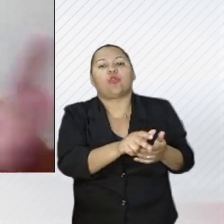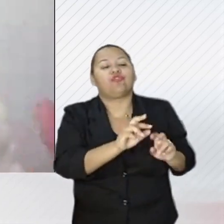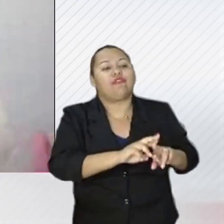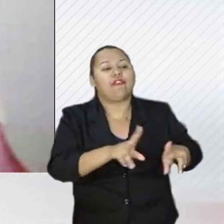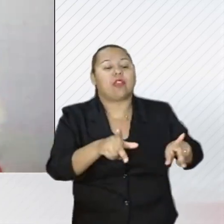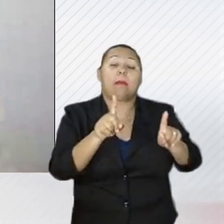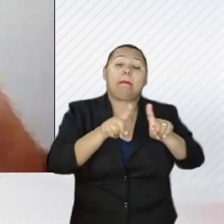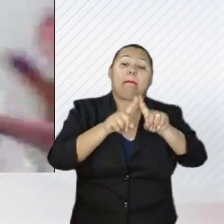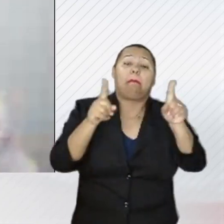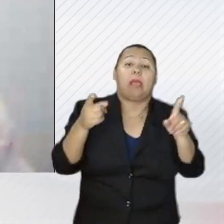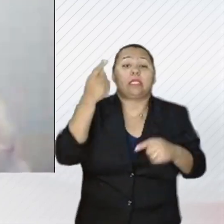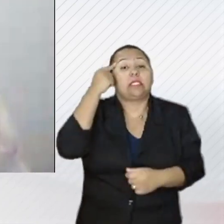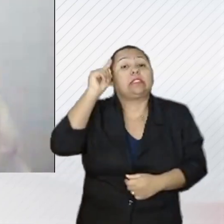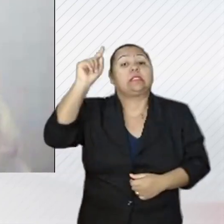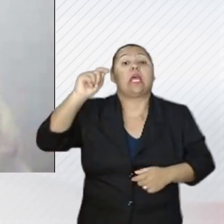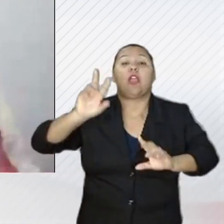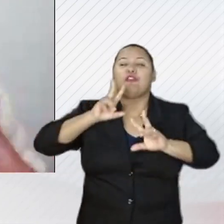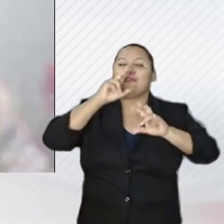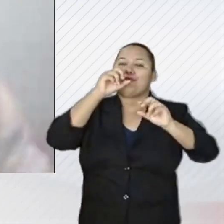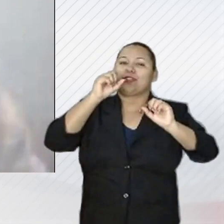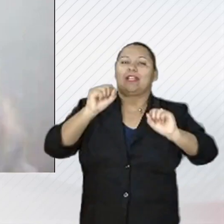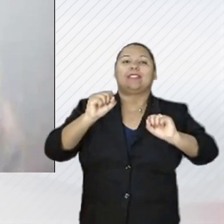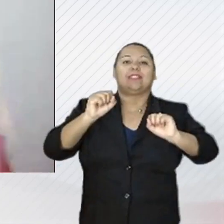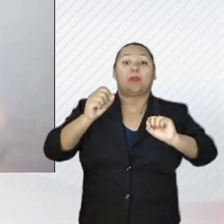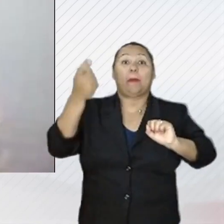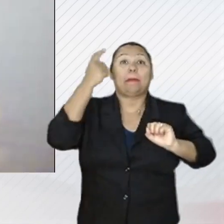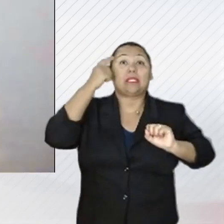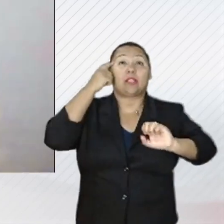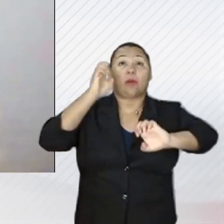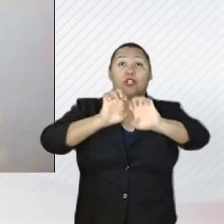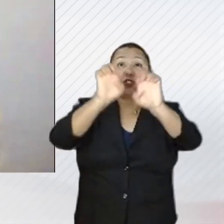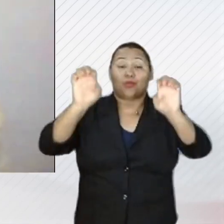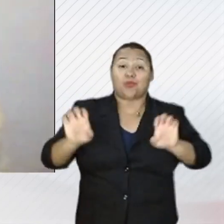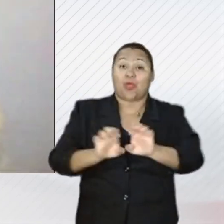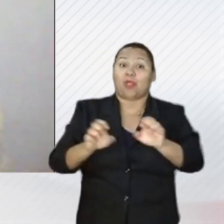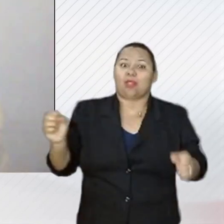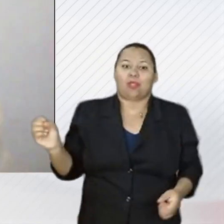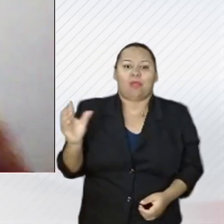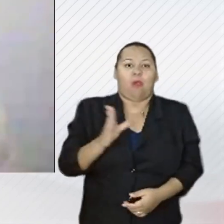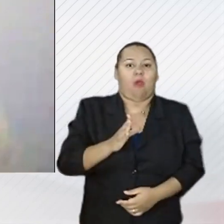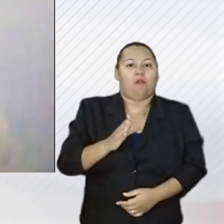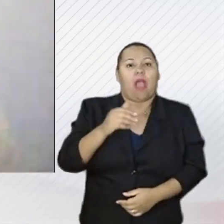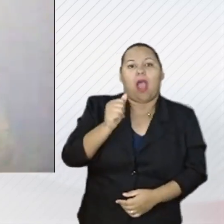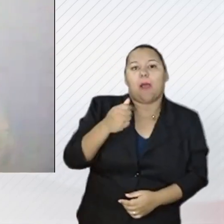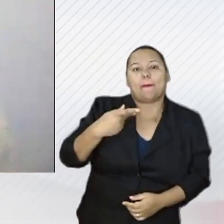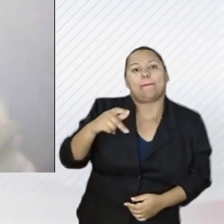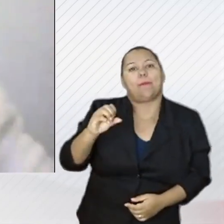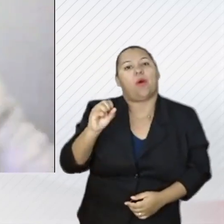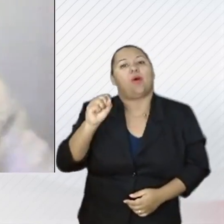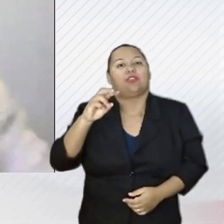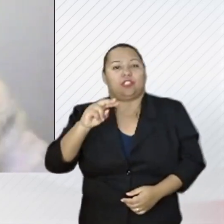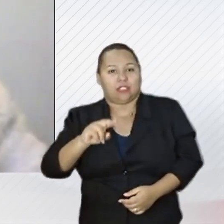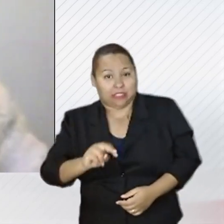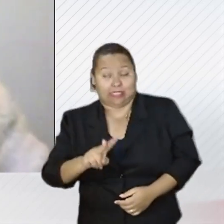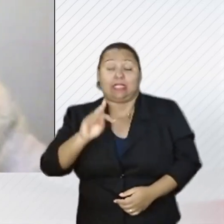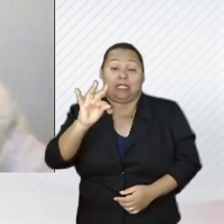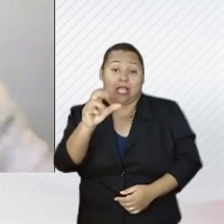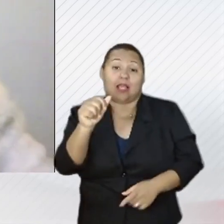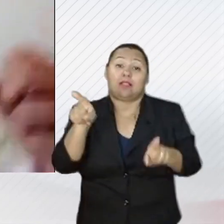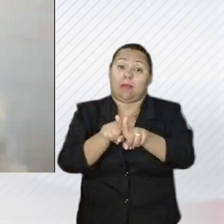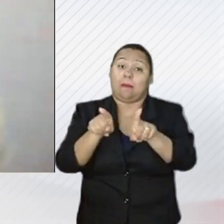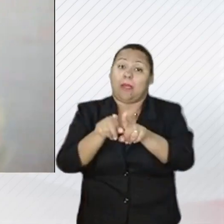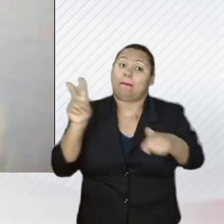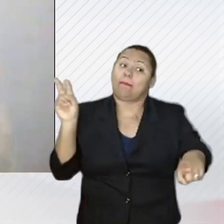mais fortalecido, pensando essa estrutura nova de apostas, né, de uma forma que proteja o nosso futebol, e também, né, que a gente